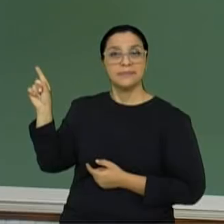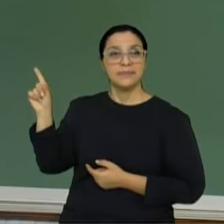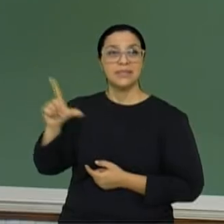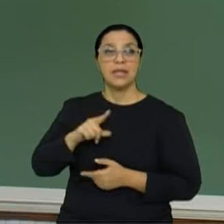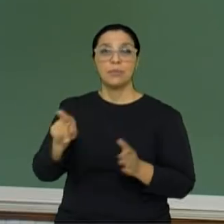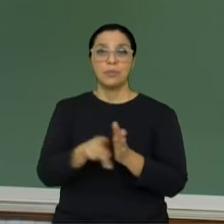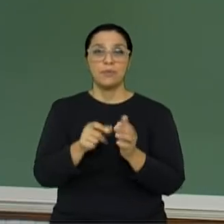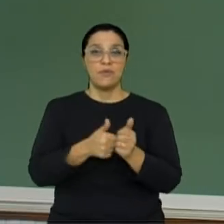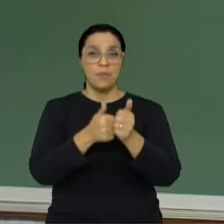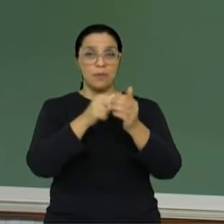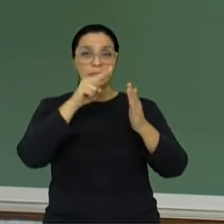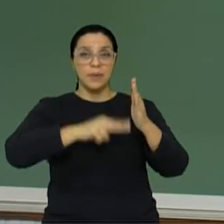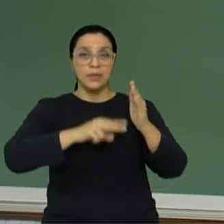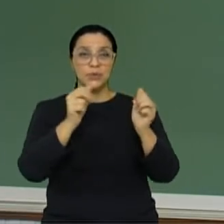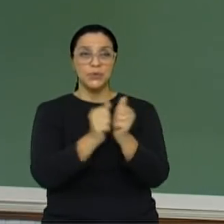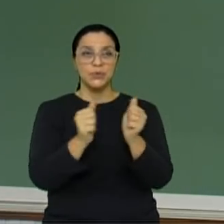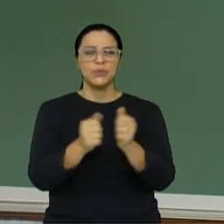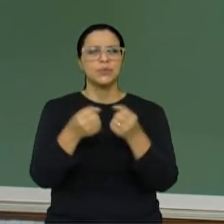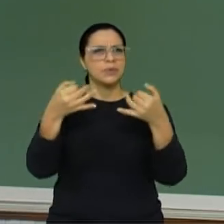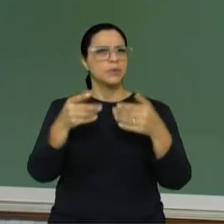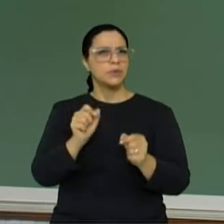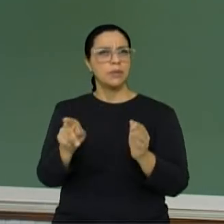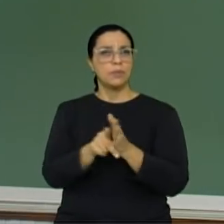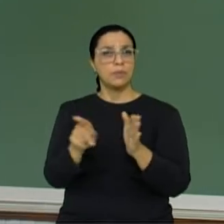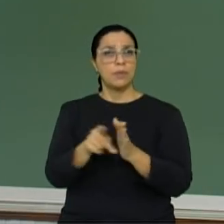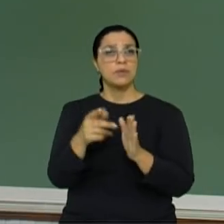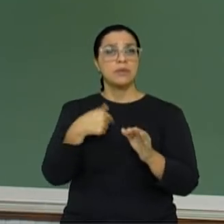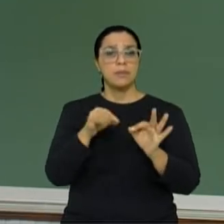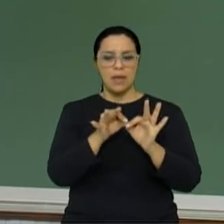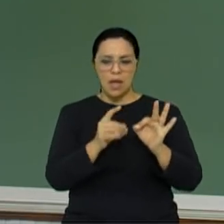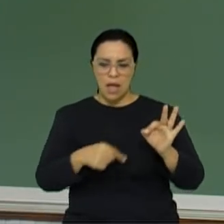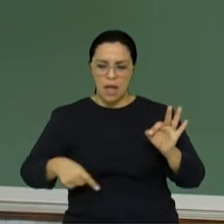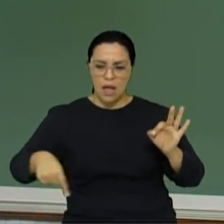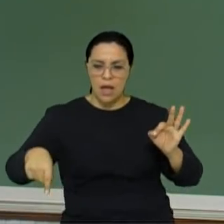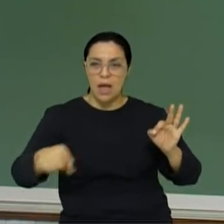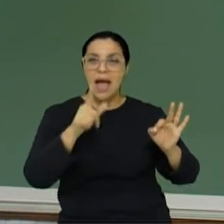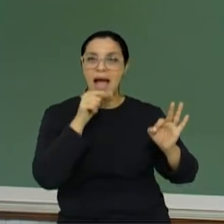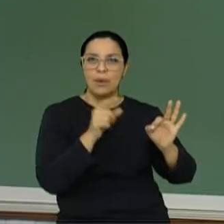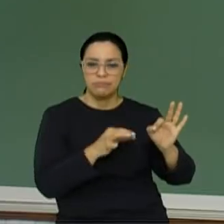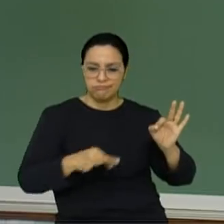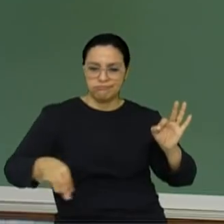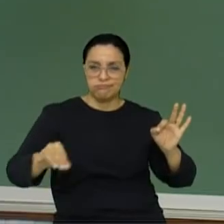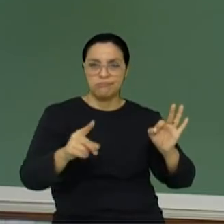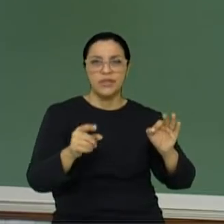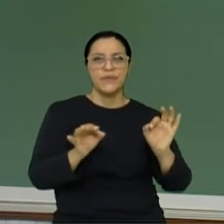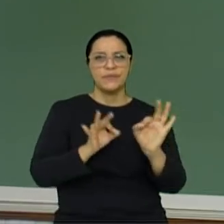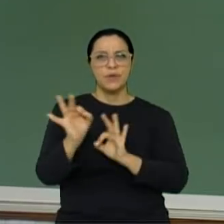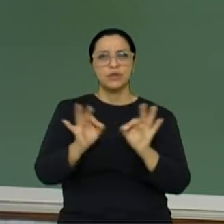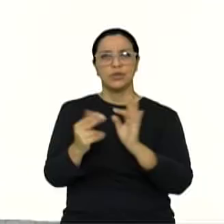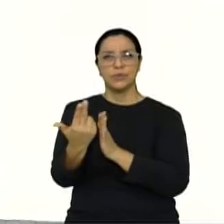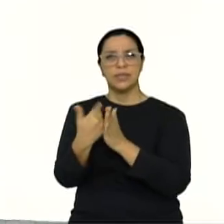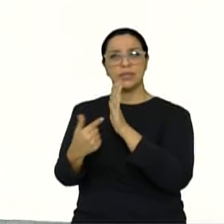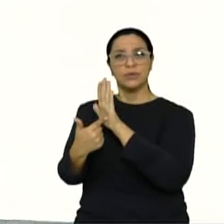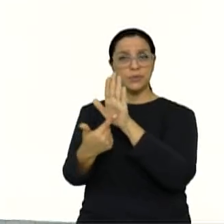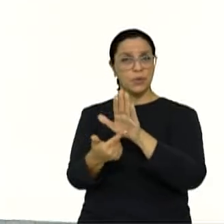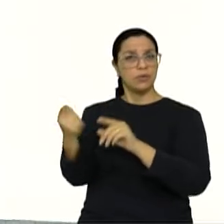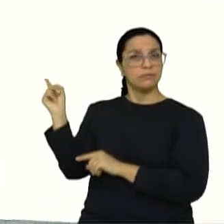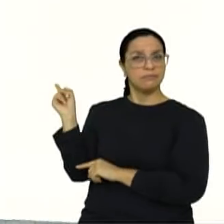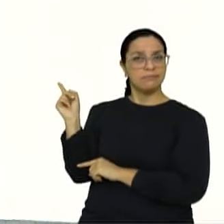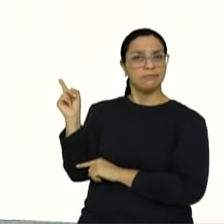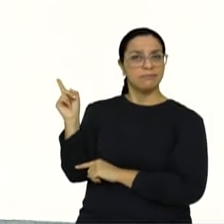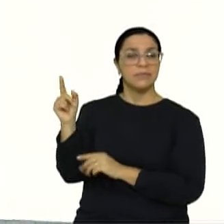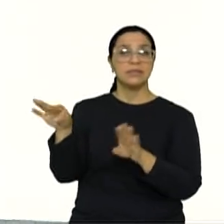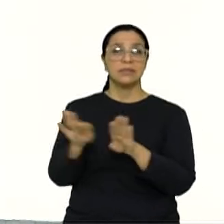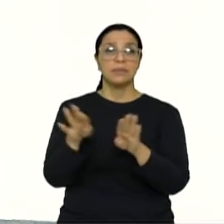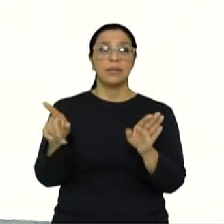aí, acompanhe comigo na leitura, diz o seguinte, para determinar a largura de um lago, foi utilizado o esquema representado pela figura abaixo,